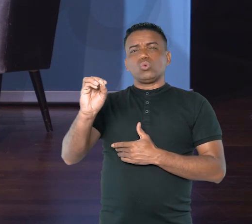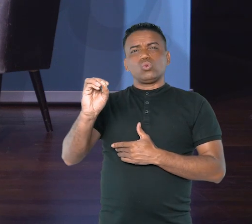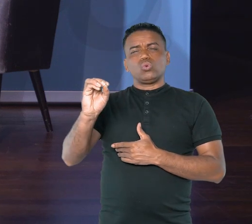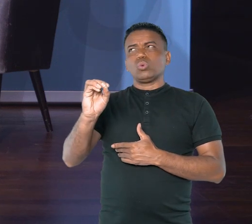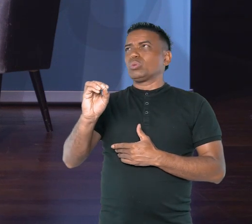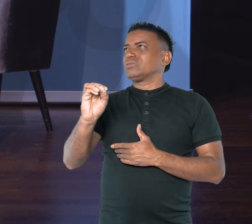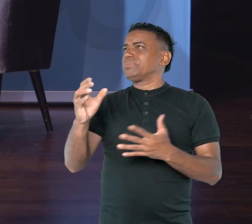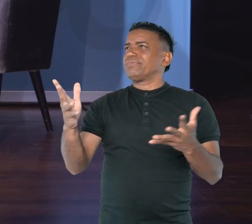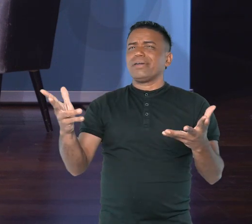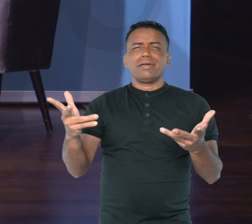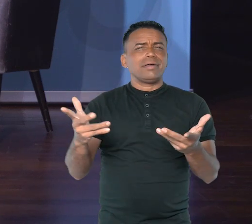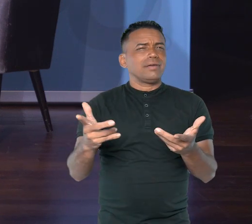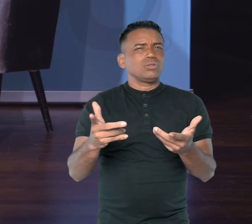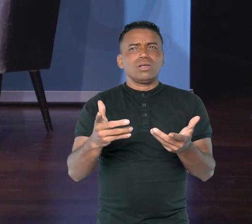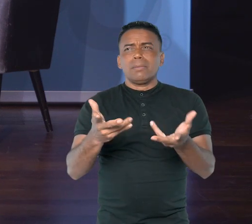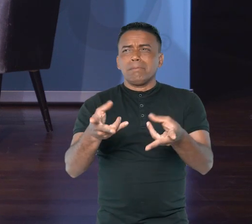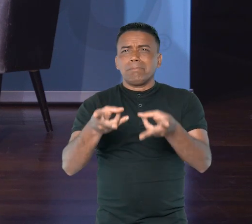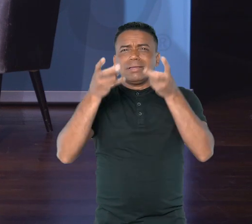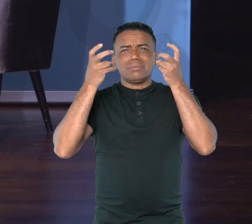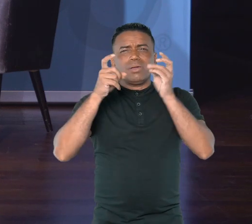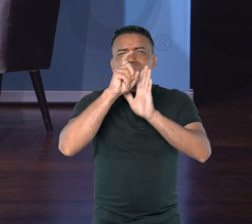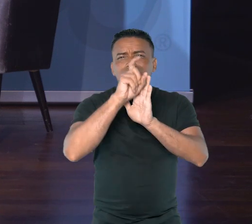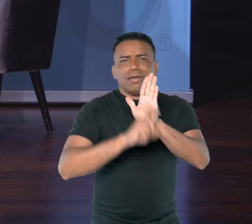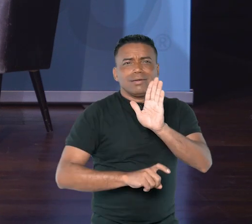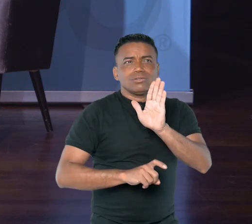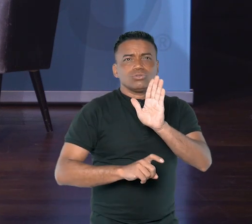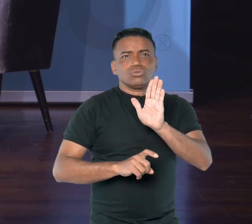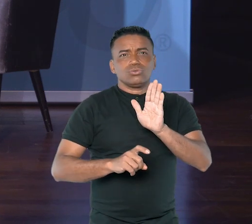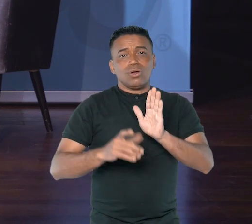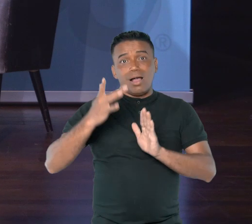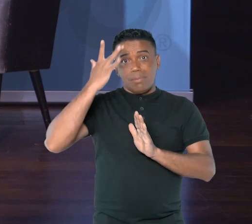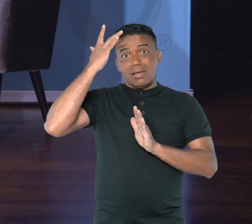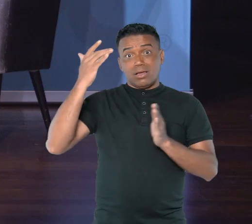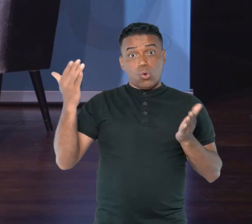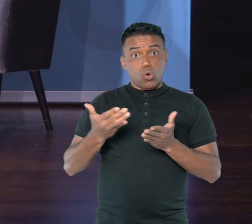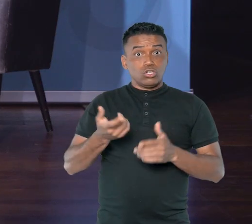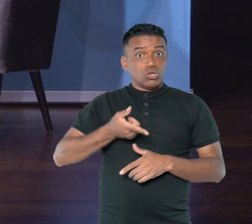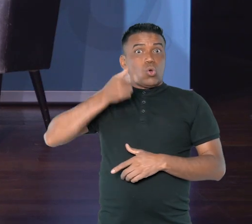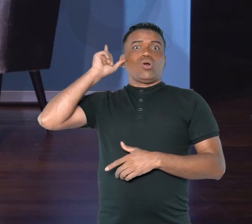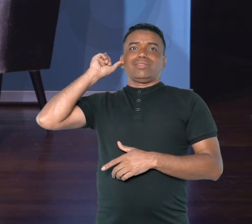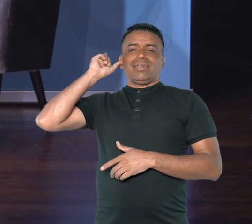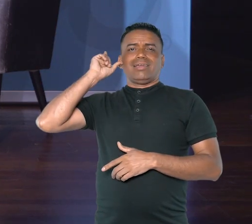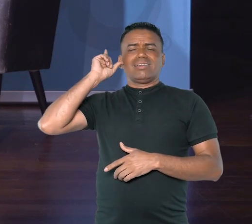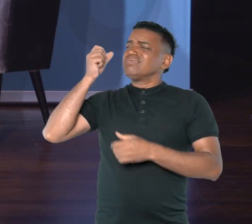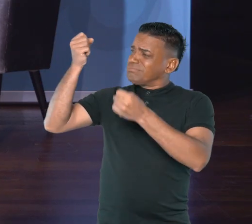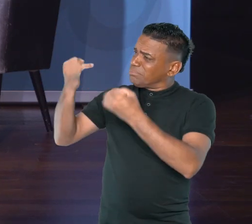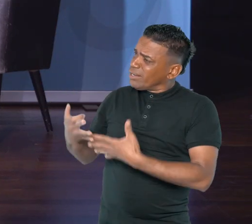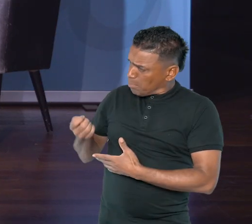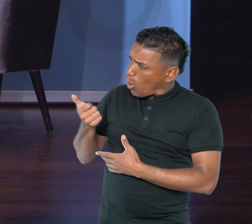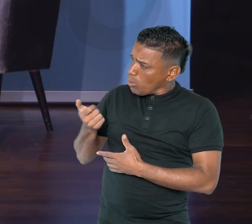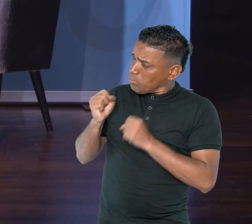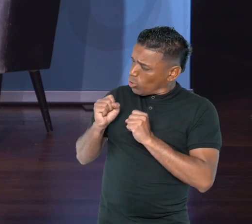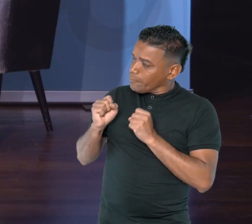ele capturou exatamente naquele texto ali do Amanhã, Hoje é Ontem, o que... Fala um pouquinho.